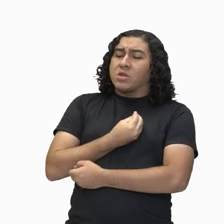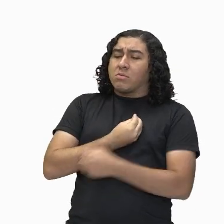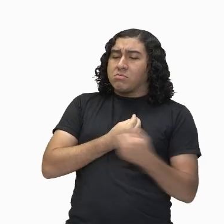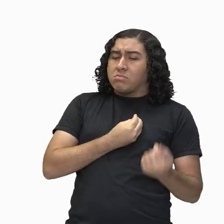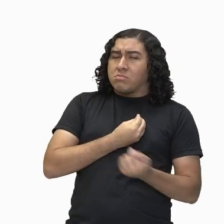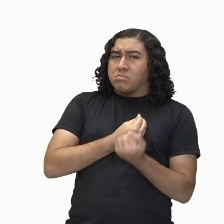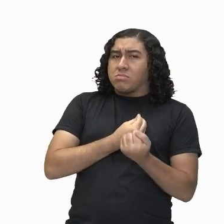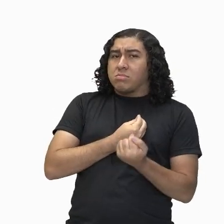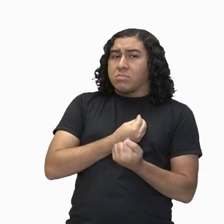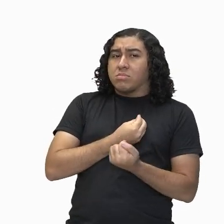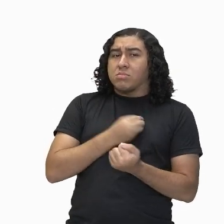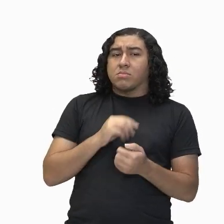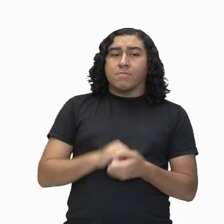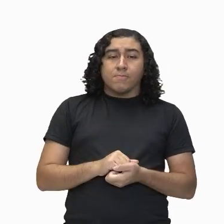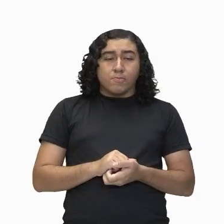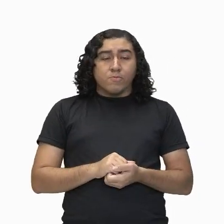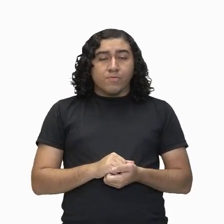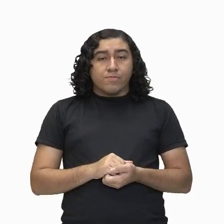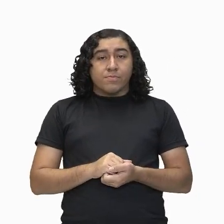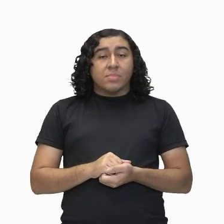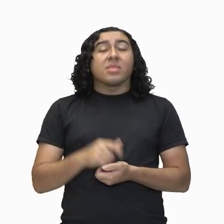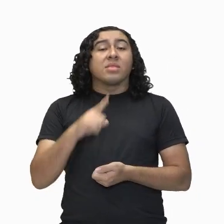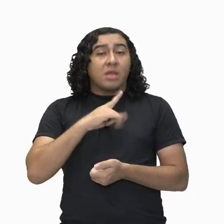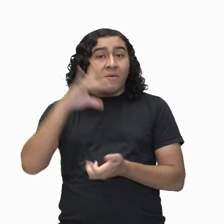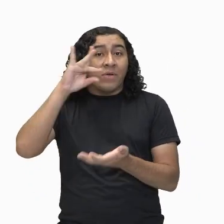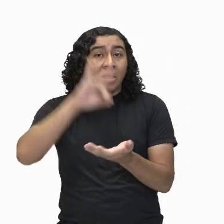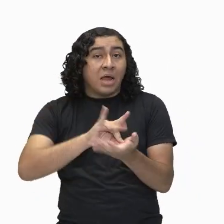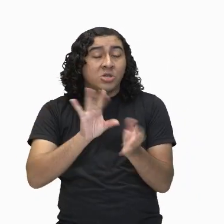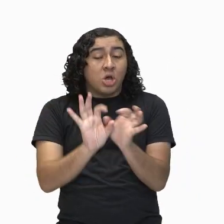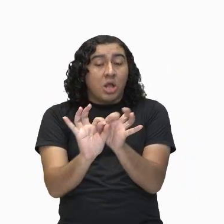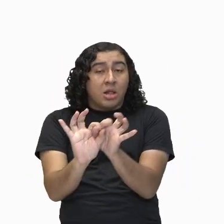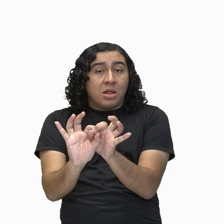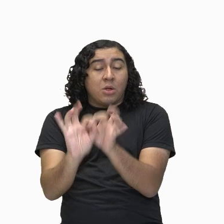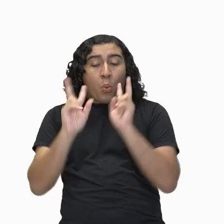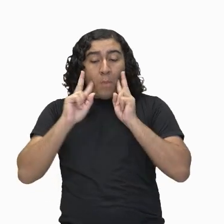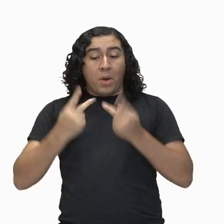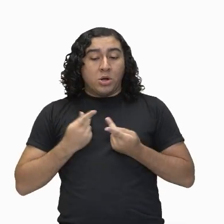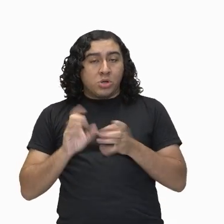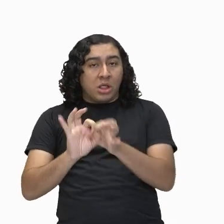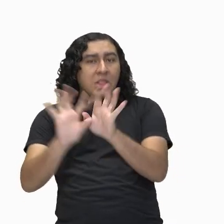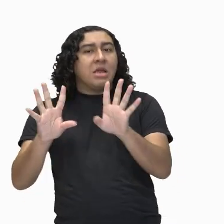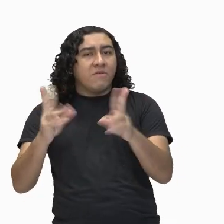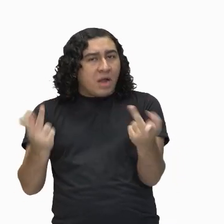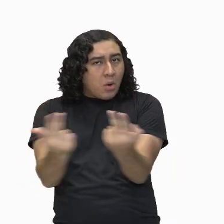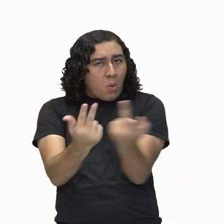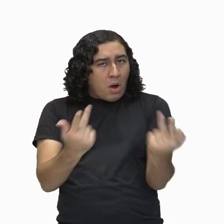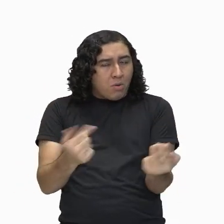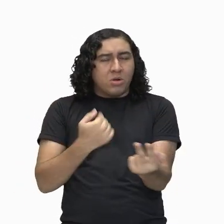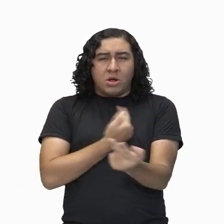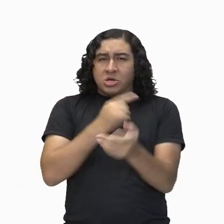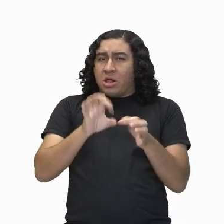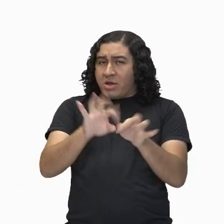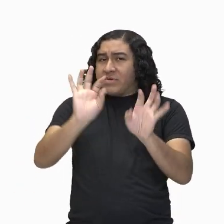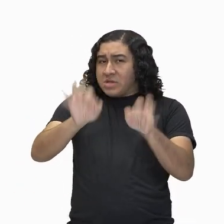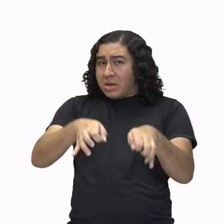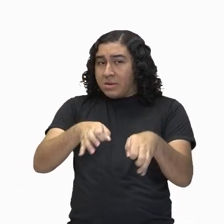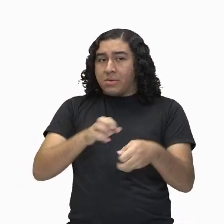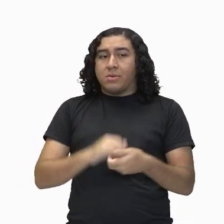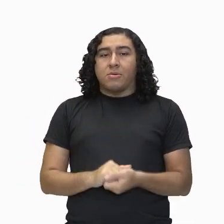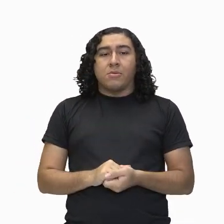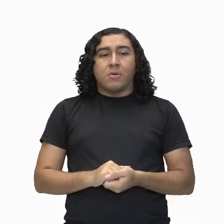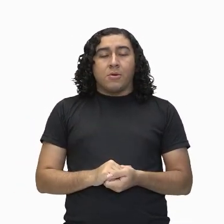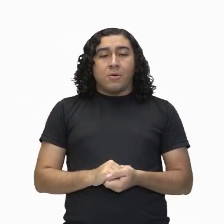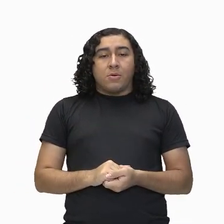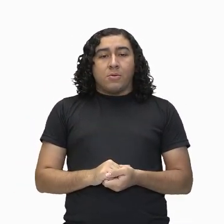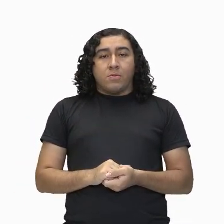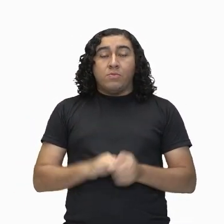Né? Existe a liberdade na existência humana? Será? Nós somos realmente livres? Qual é o